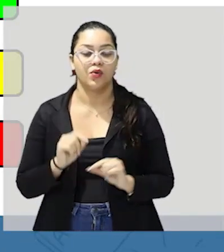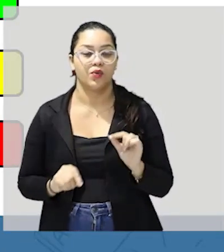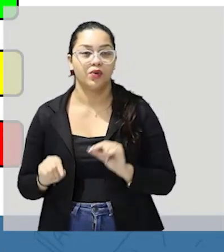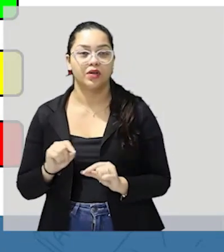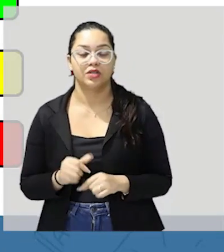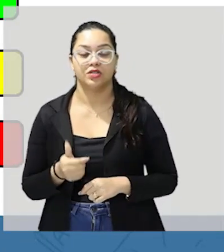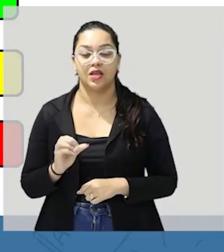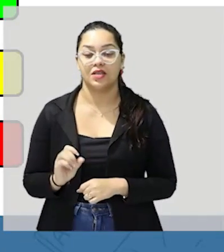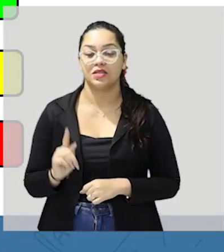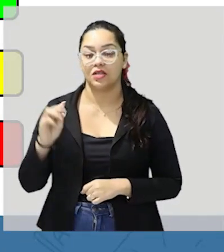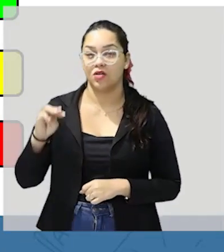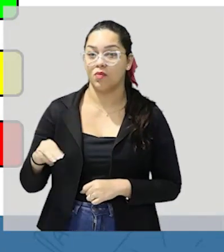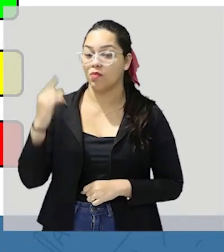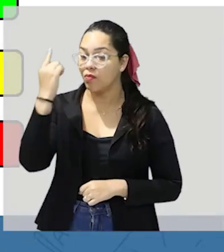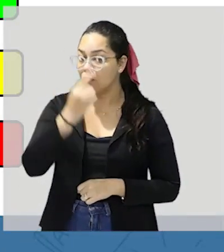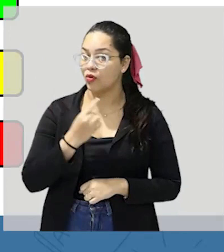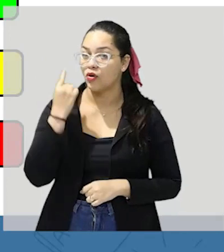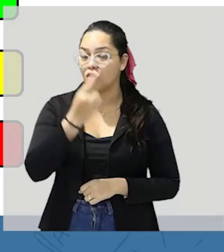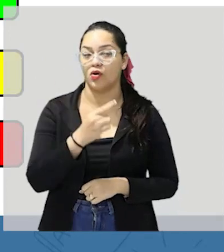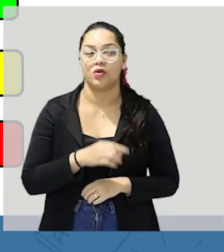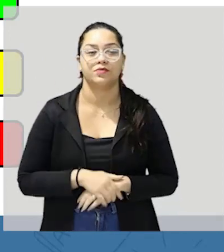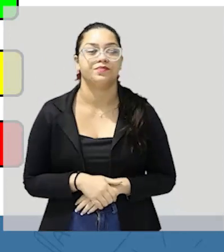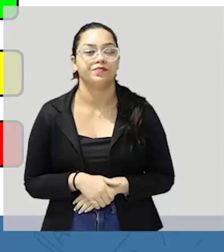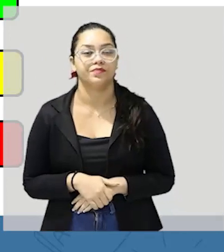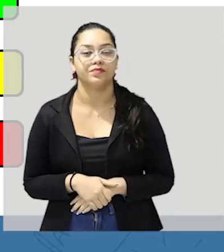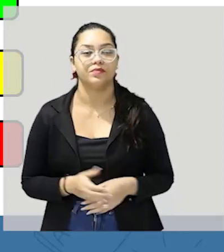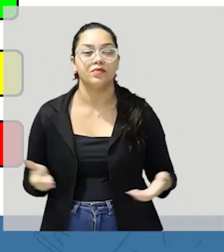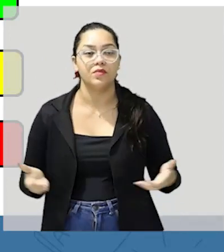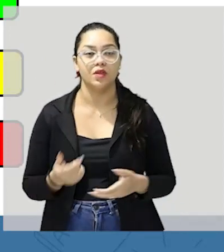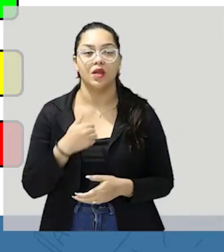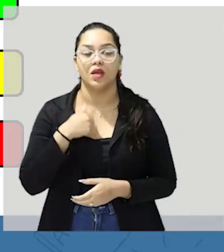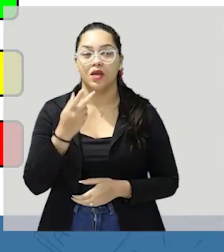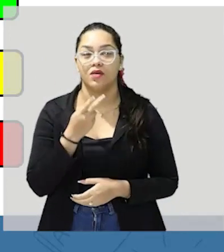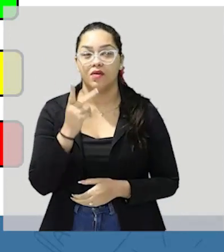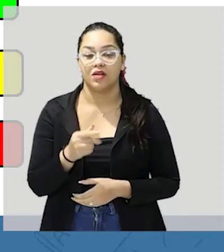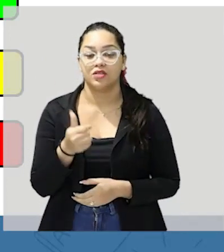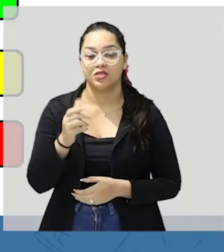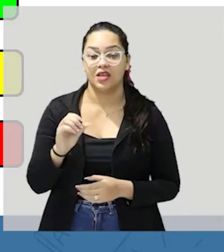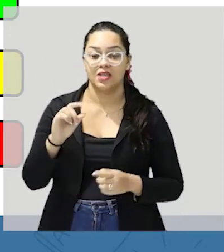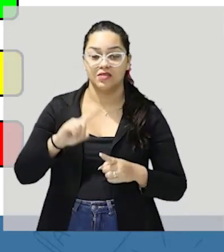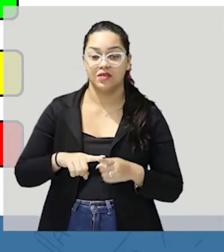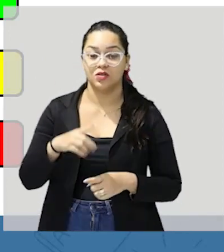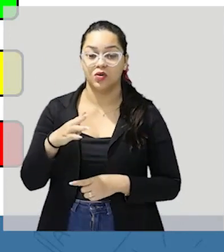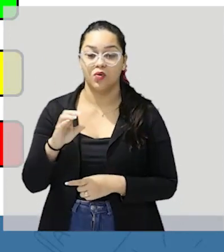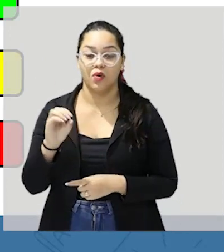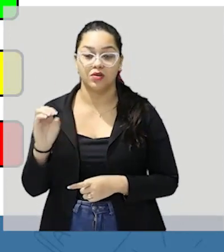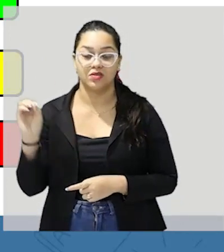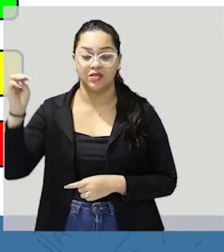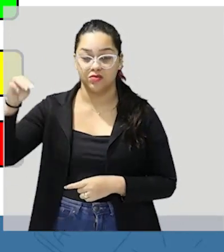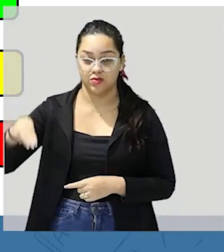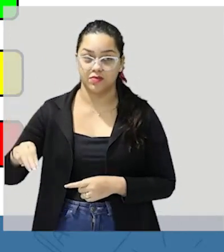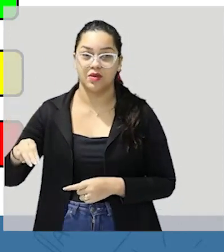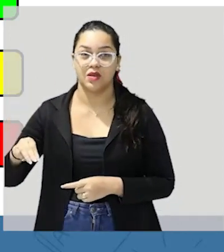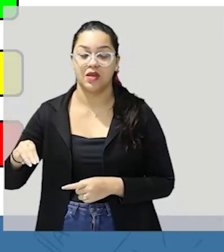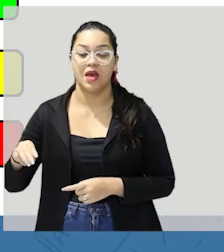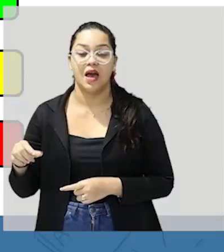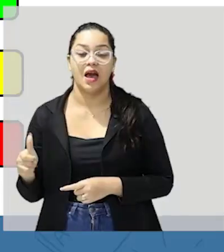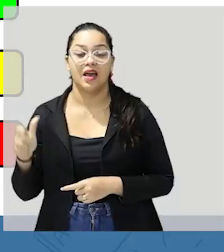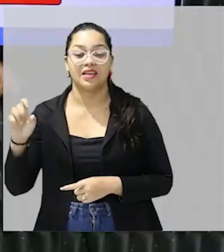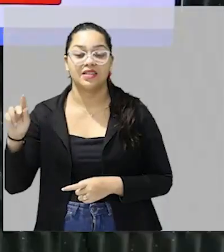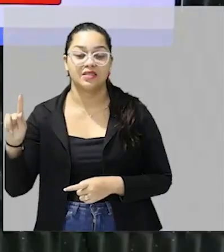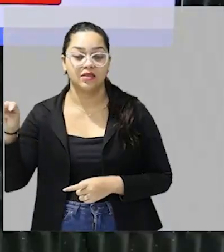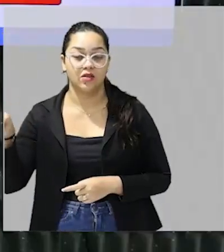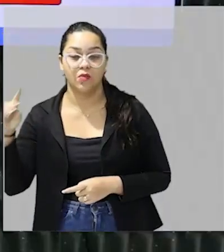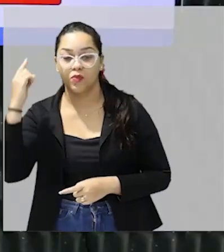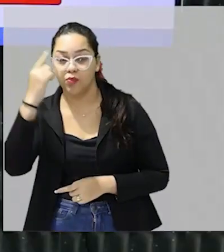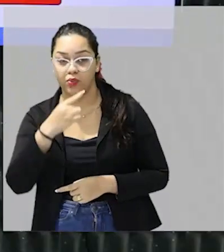de 10 km por hora. Agora eu já falo, ó, de 10 vezes 400 metros a 15